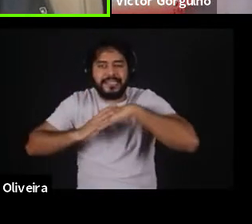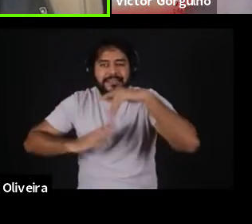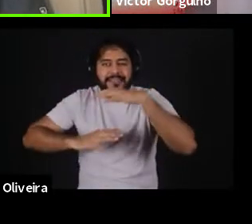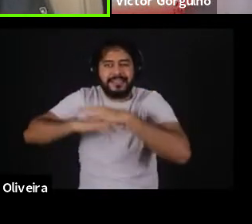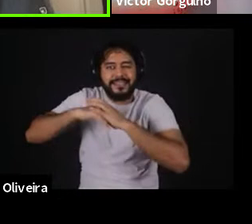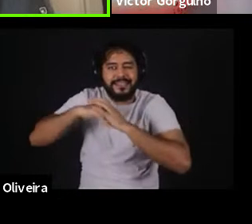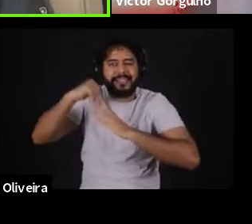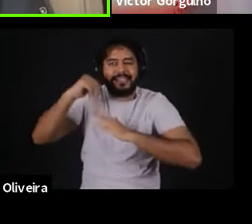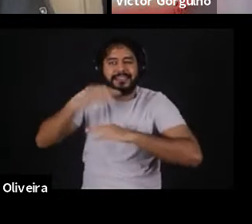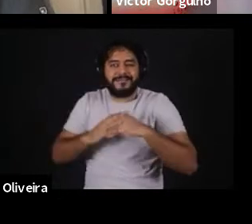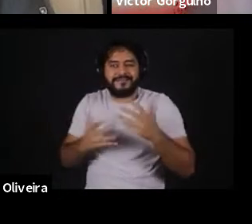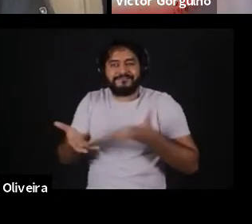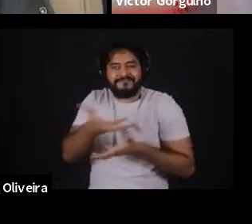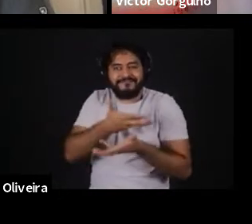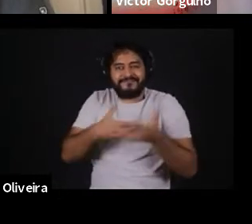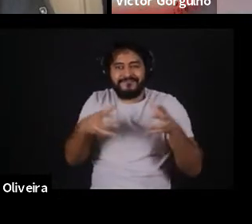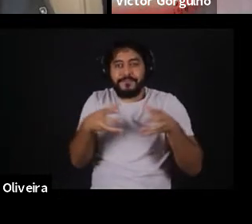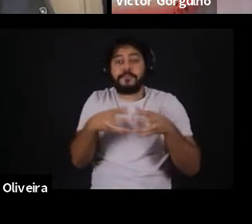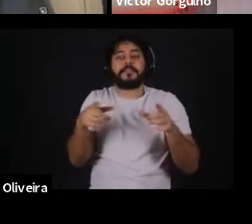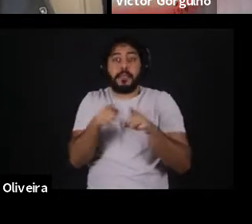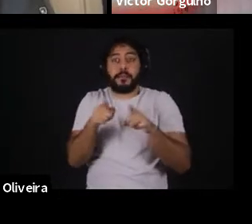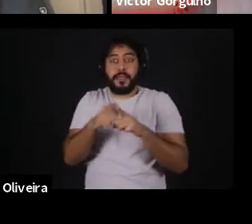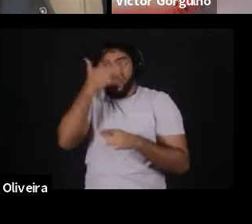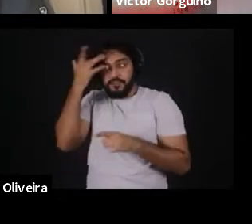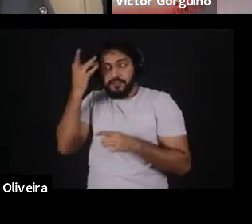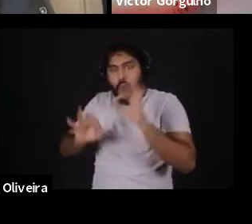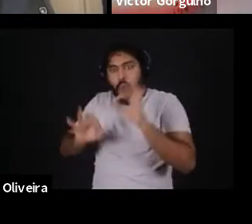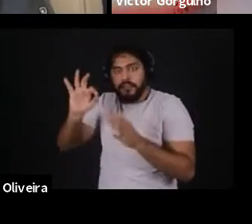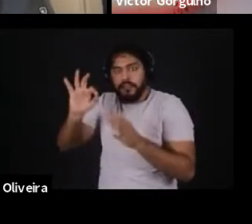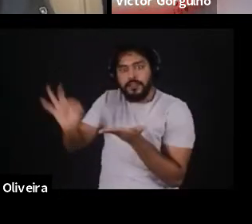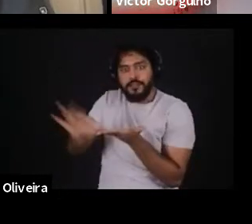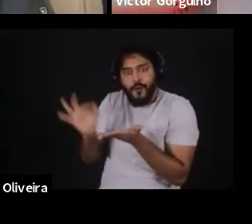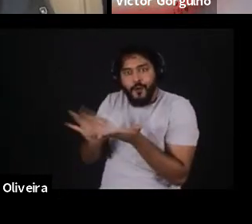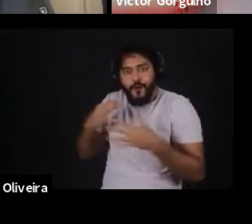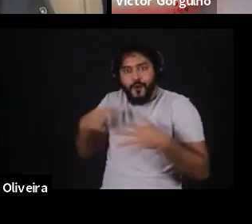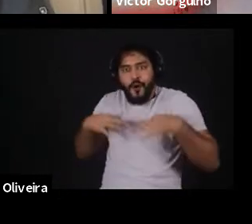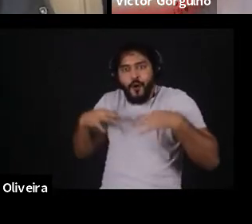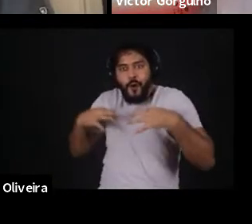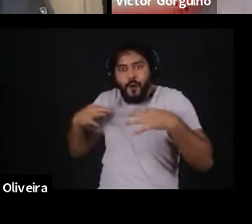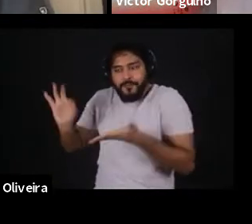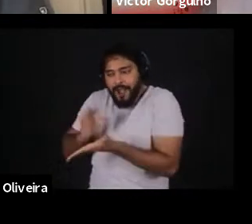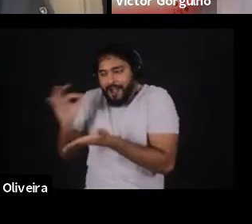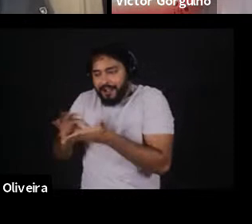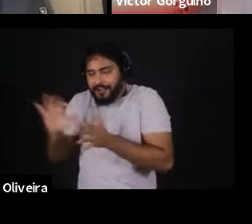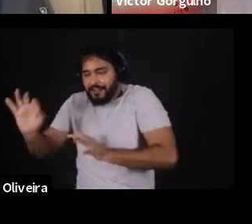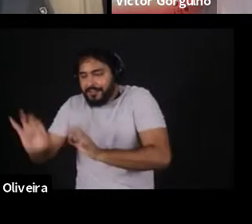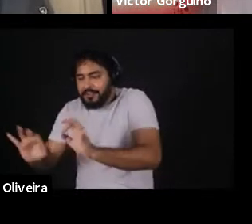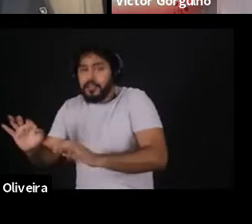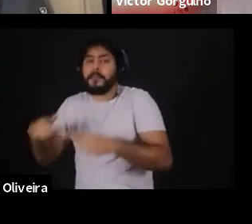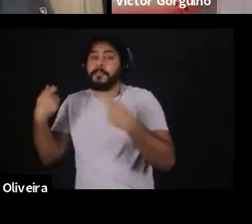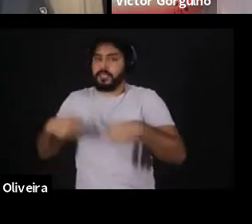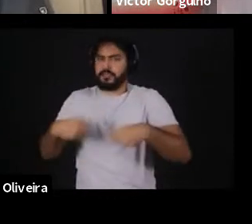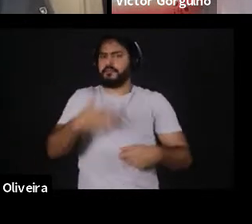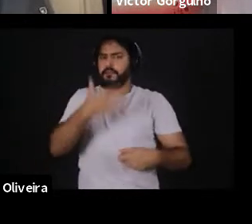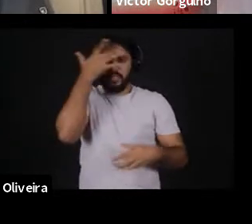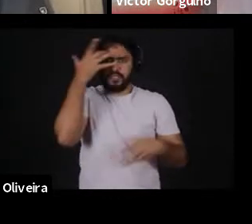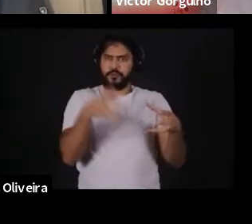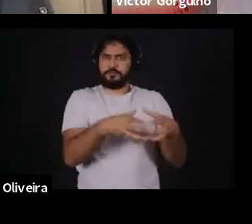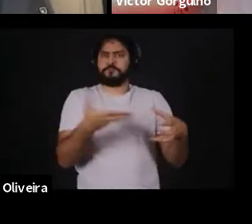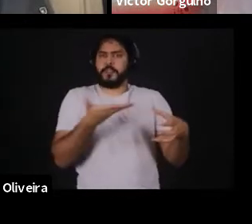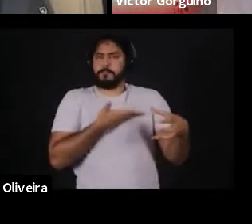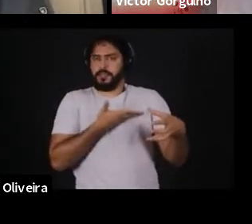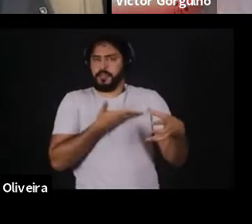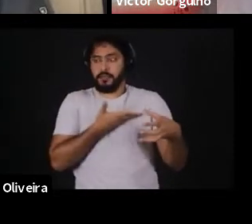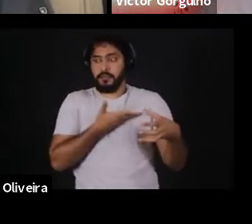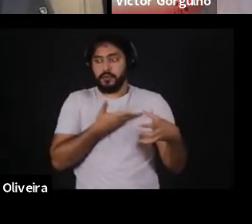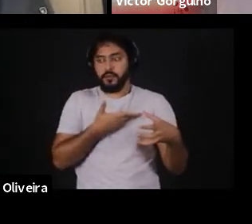estarem fazendo a roupa, correndo e tudo, sabe? A gente precisava de ter pessoas que estivessem próximas e